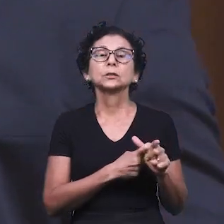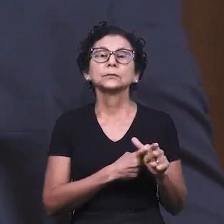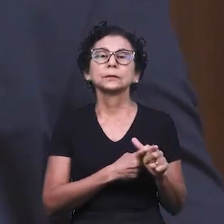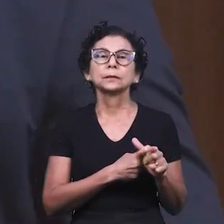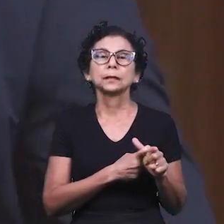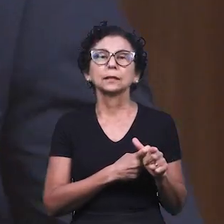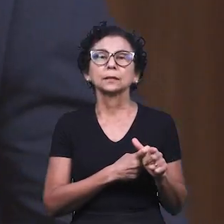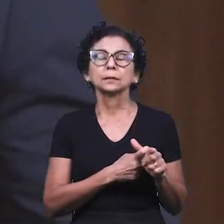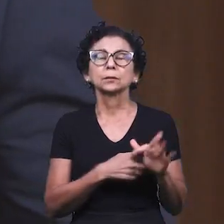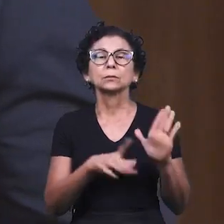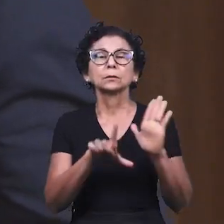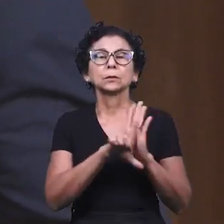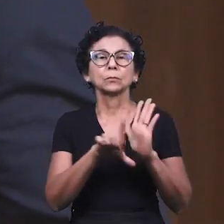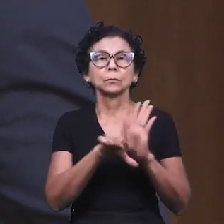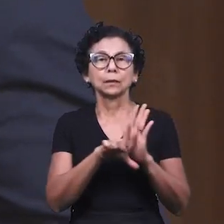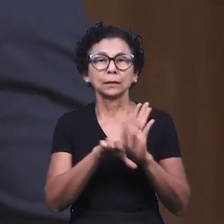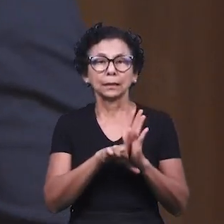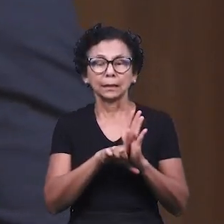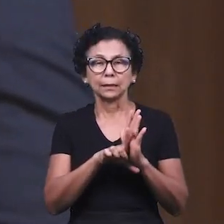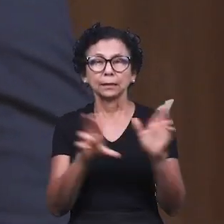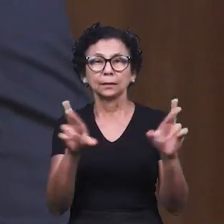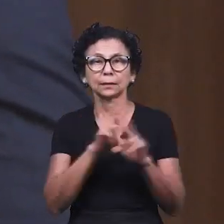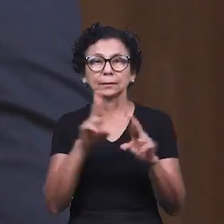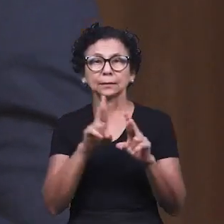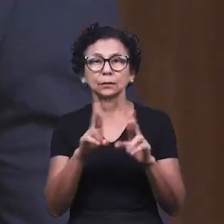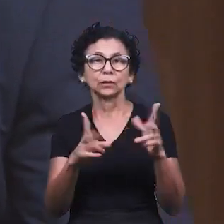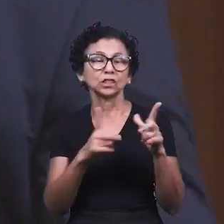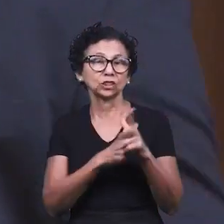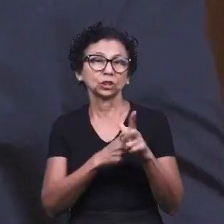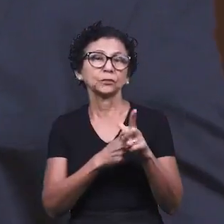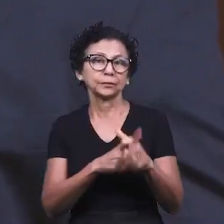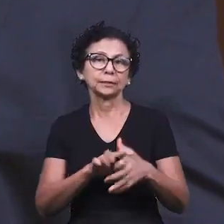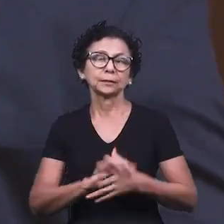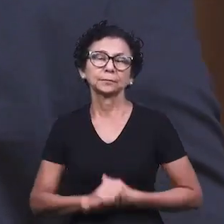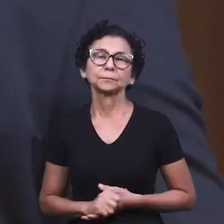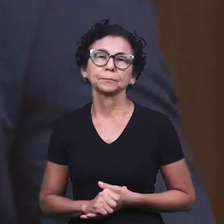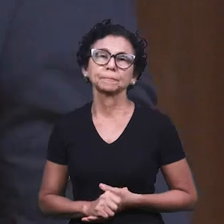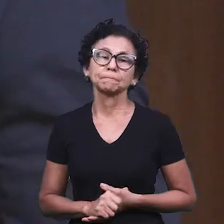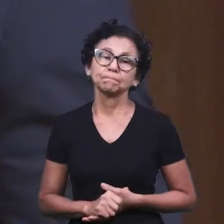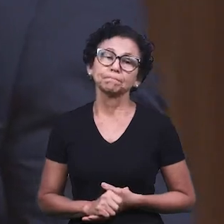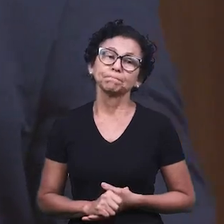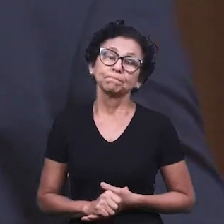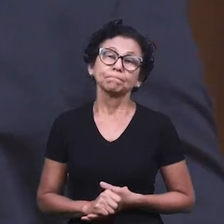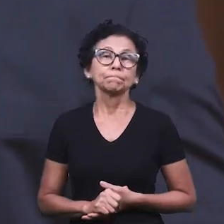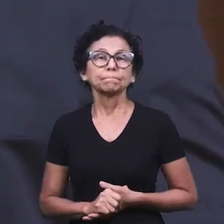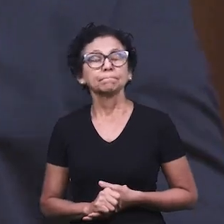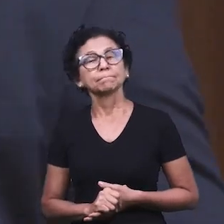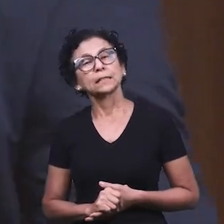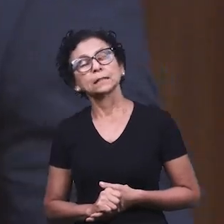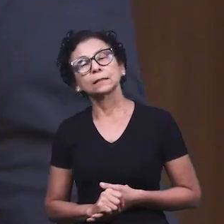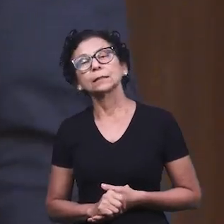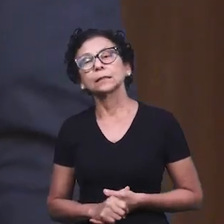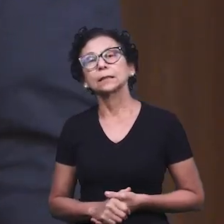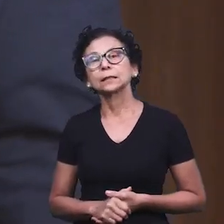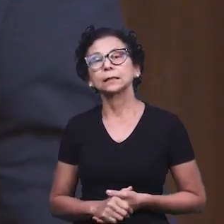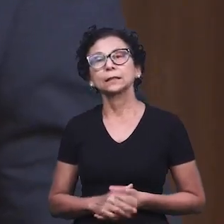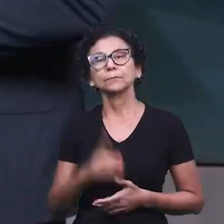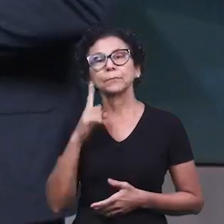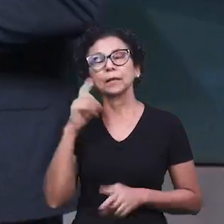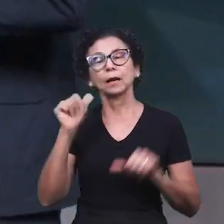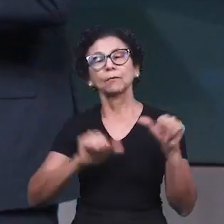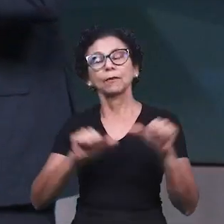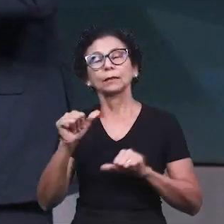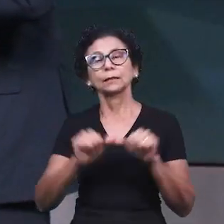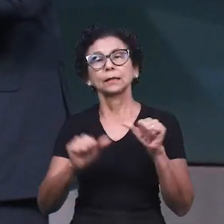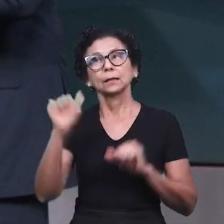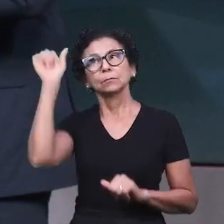ela é clara em dizer sobre a busca de uma solução, uma renegociação. E isso é feito de qual